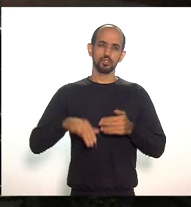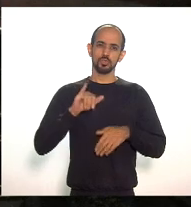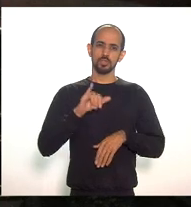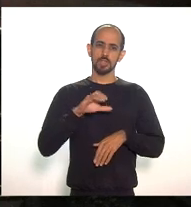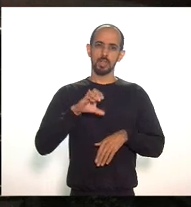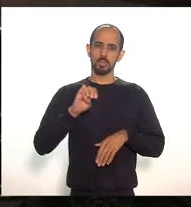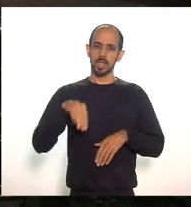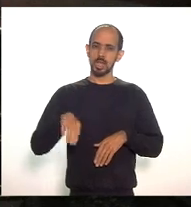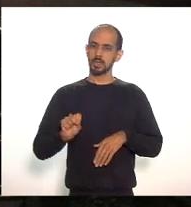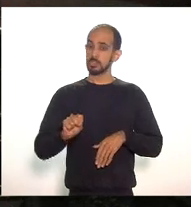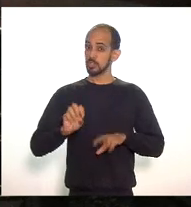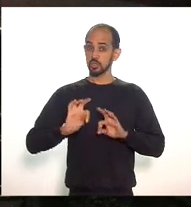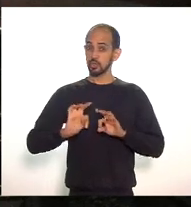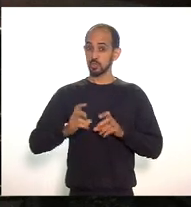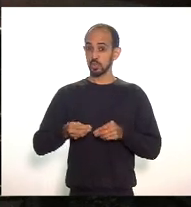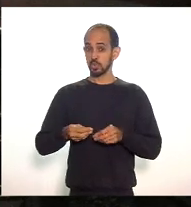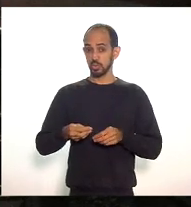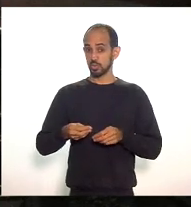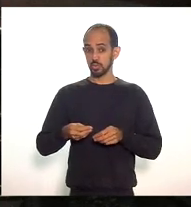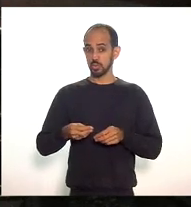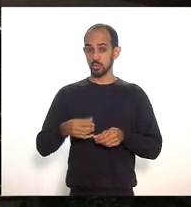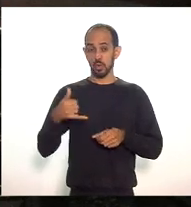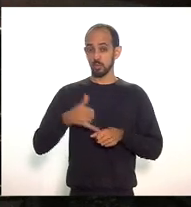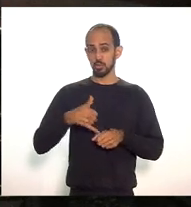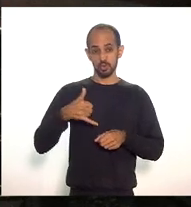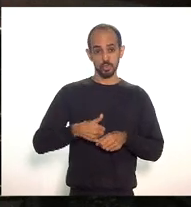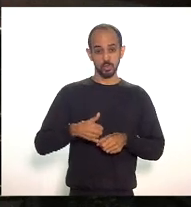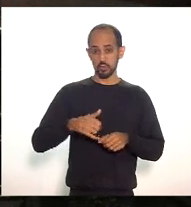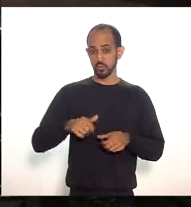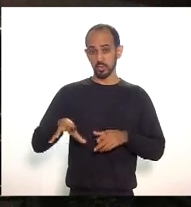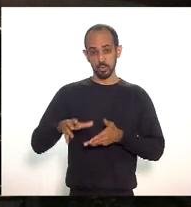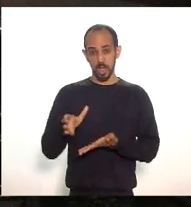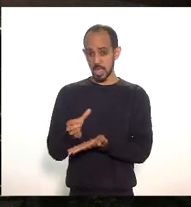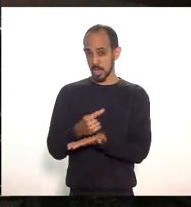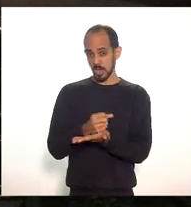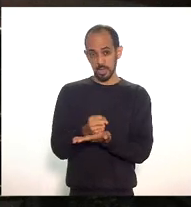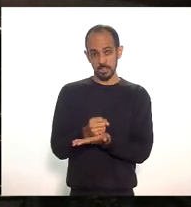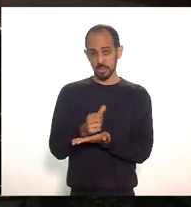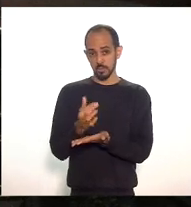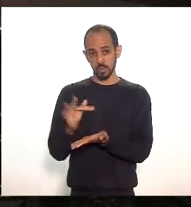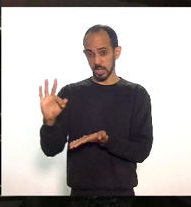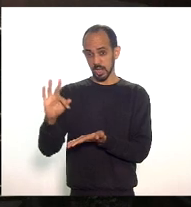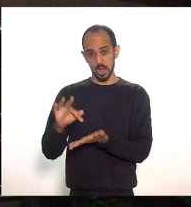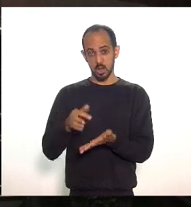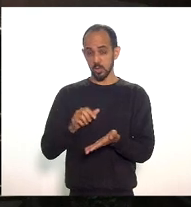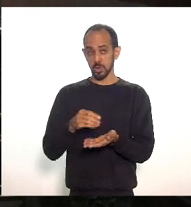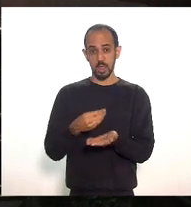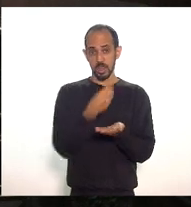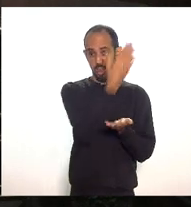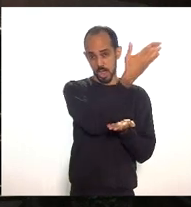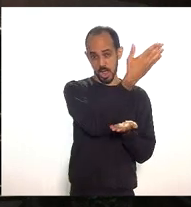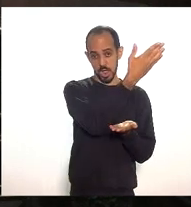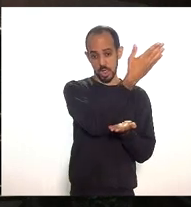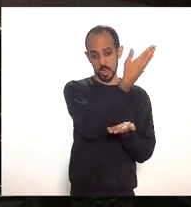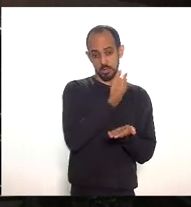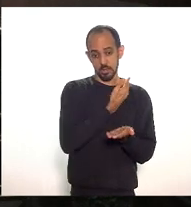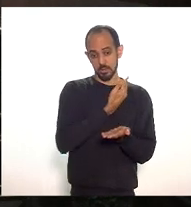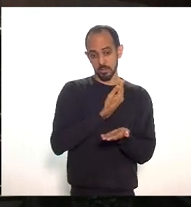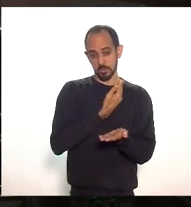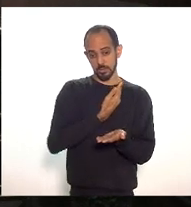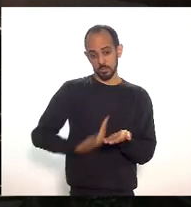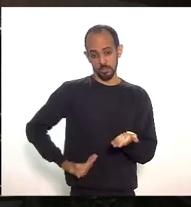ICMS do combustível ele perde na arrecadação Federal que dá milhões e milhões do governo federal e recebe uma